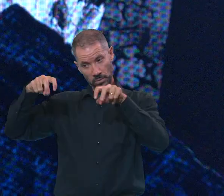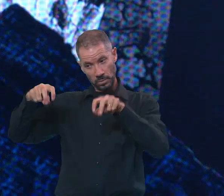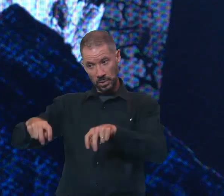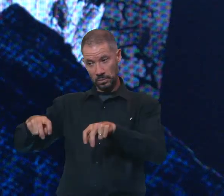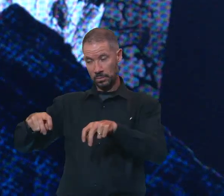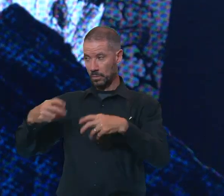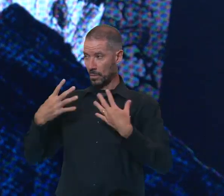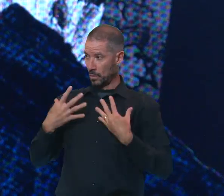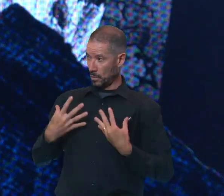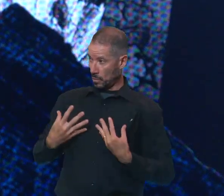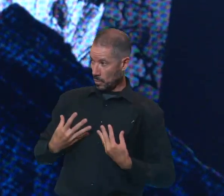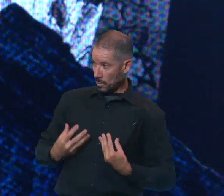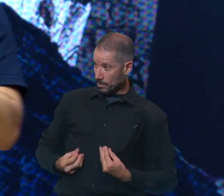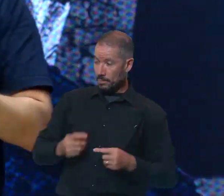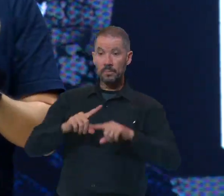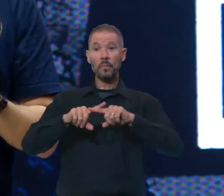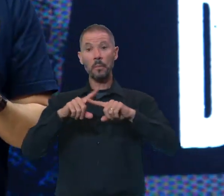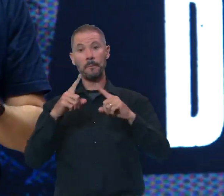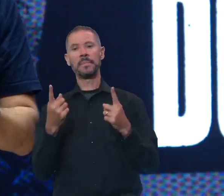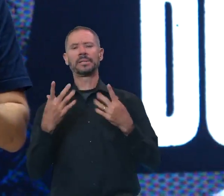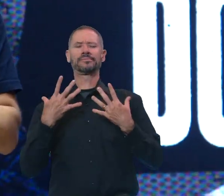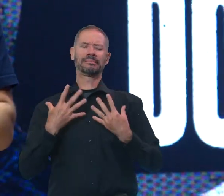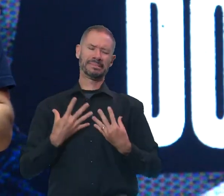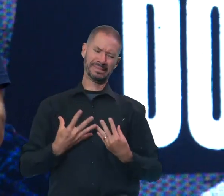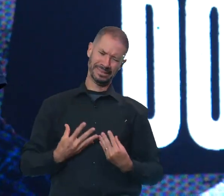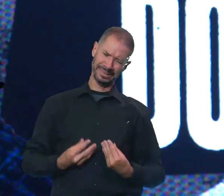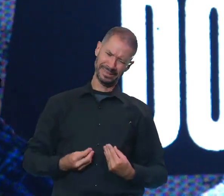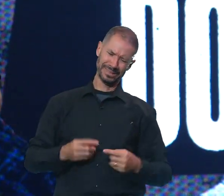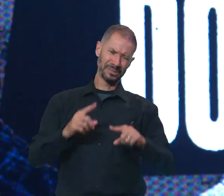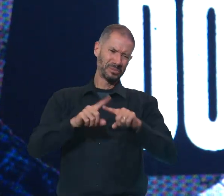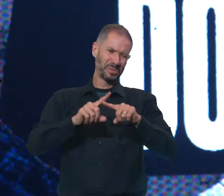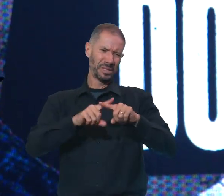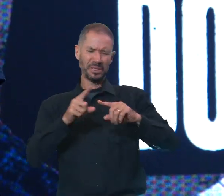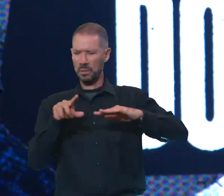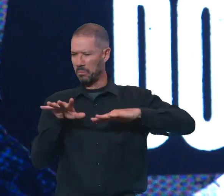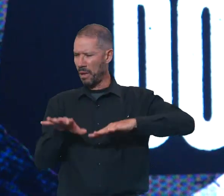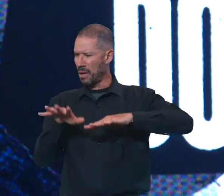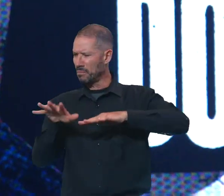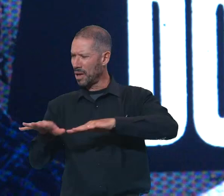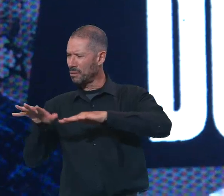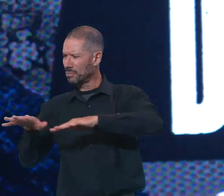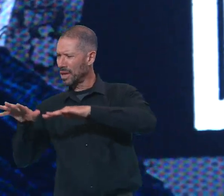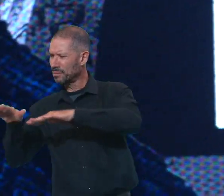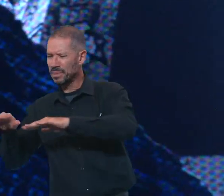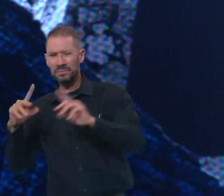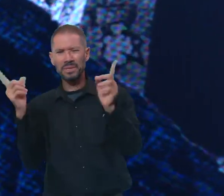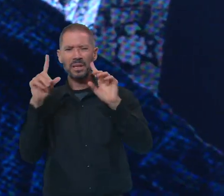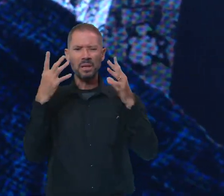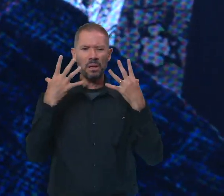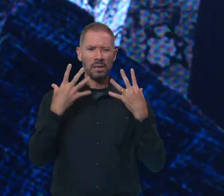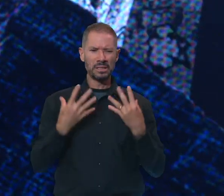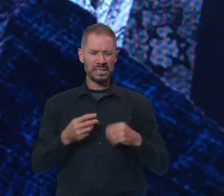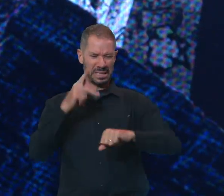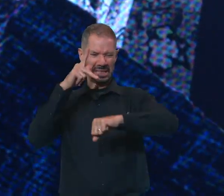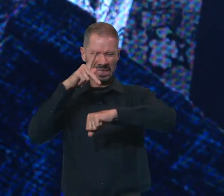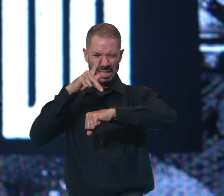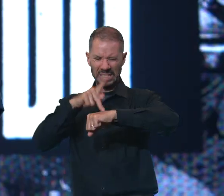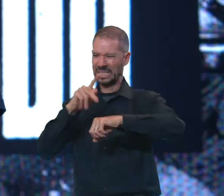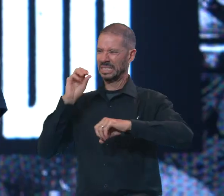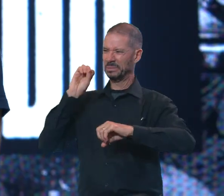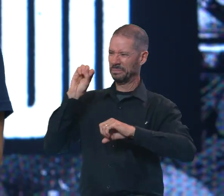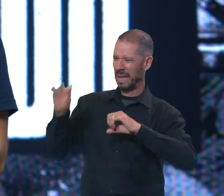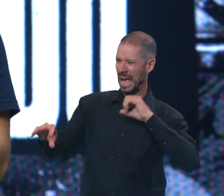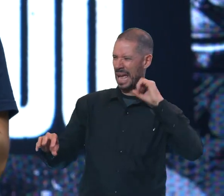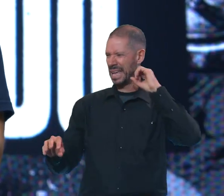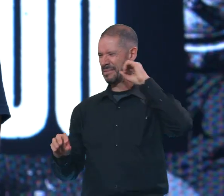para descansar. Mas eles não estavam cansados simplesmente por causa da caminhada, mas estavam cansados pelas pedradas